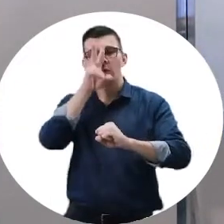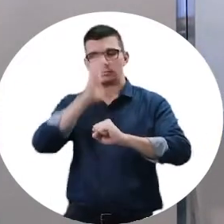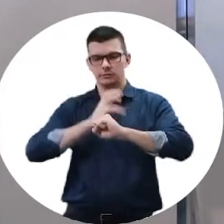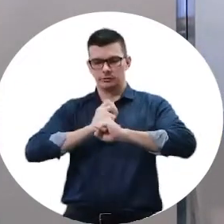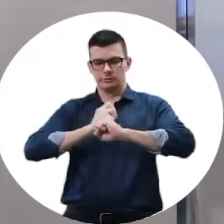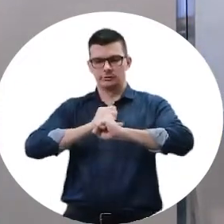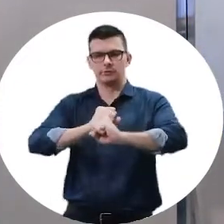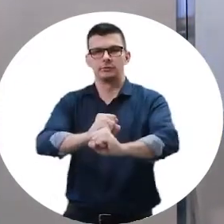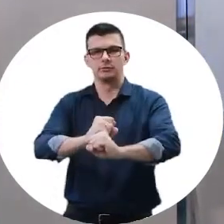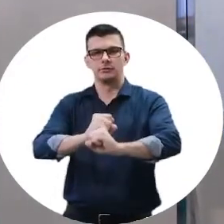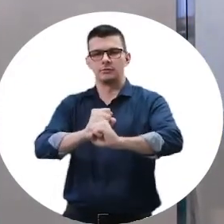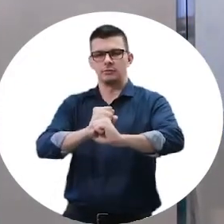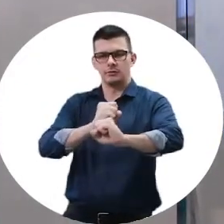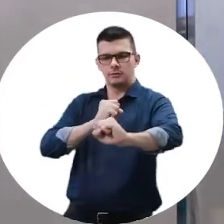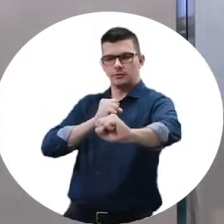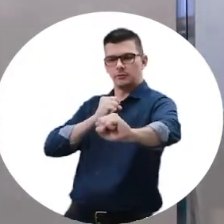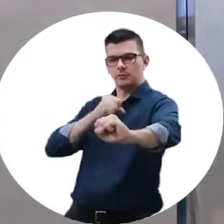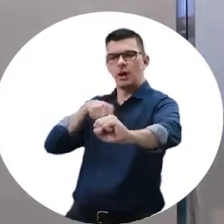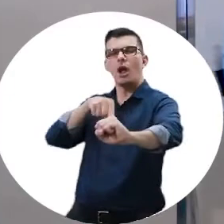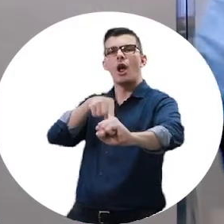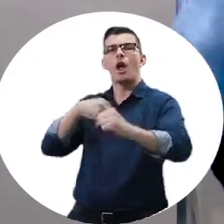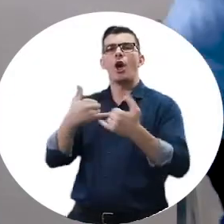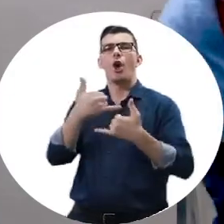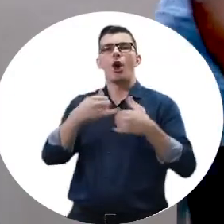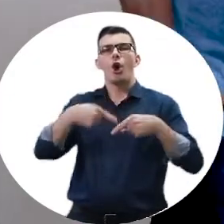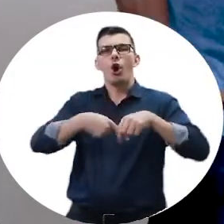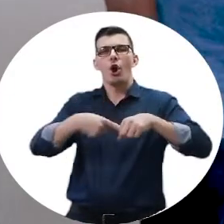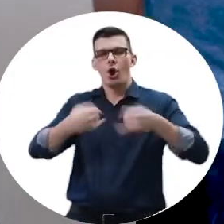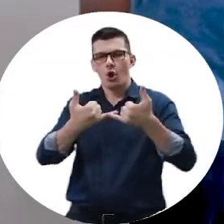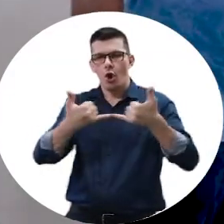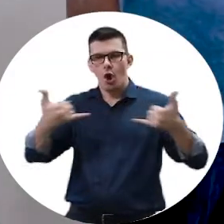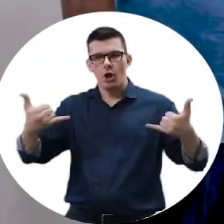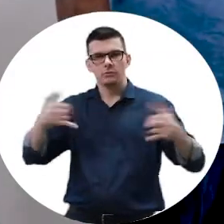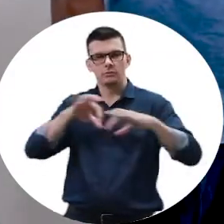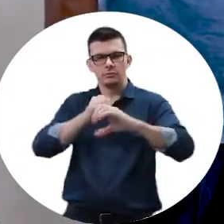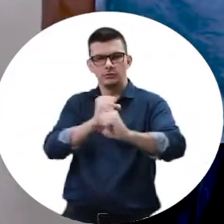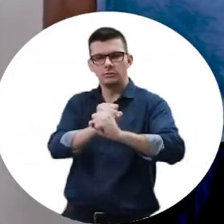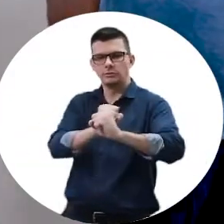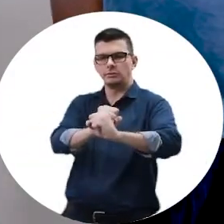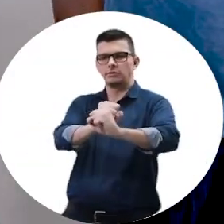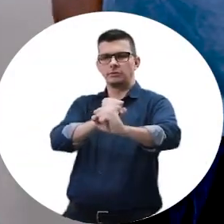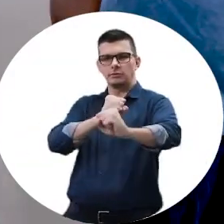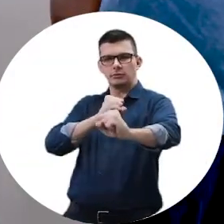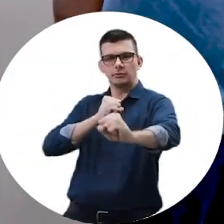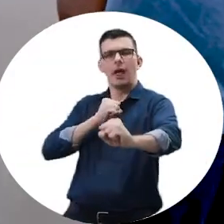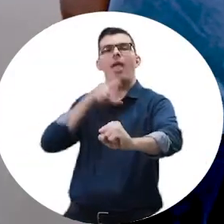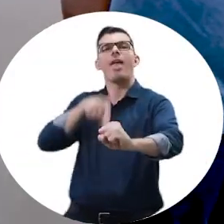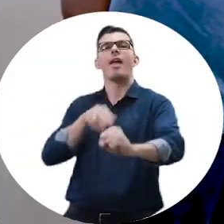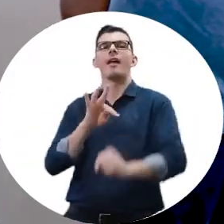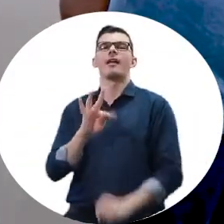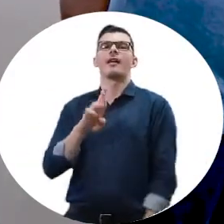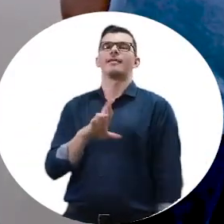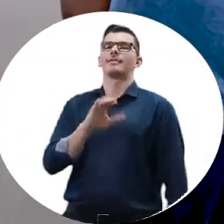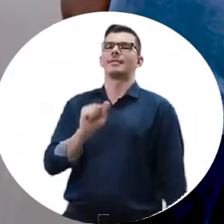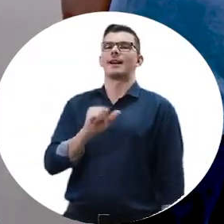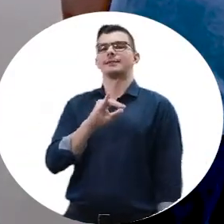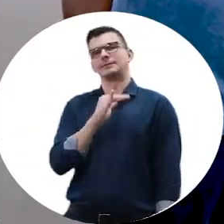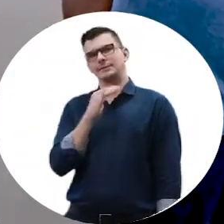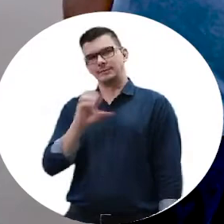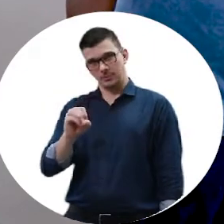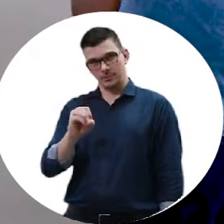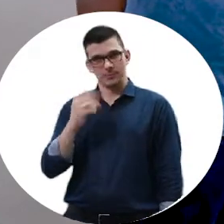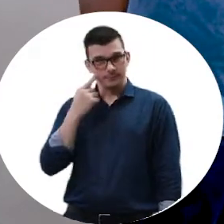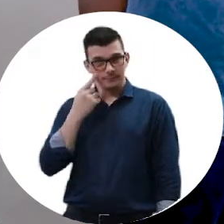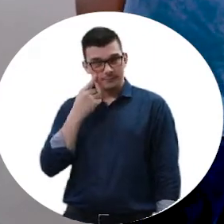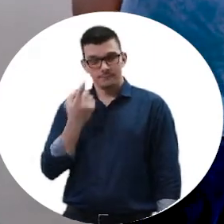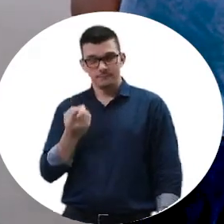que propaga através da corda é chamada força de tração. Forças em corda. Forças em cordas. Cabos